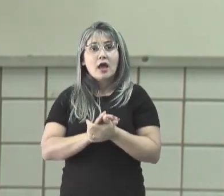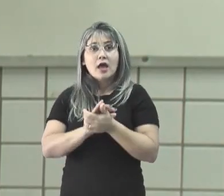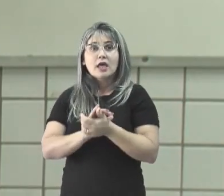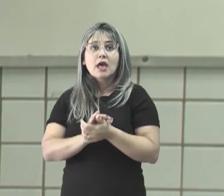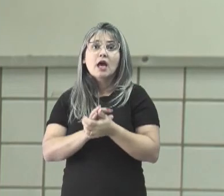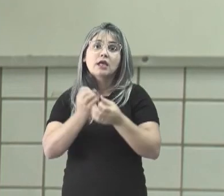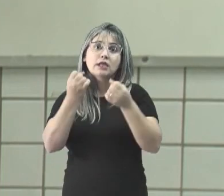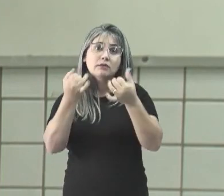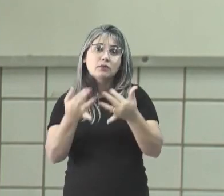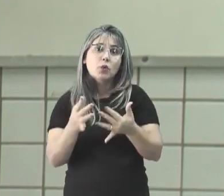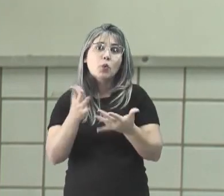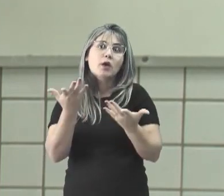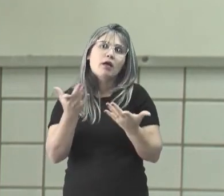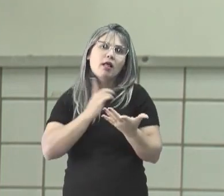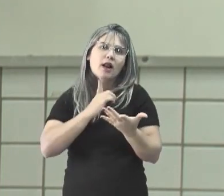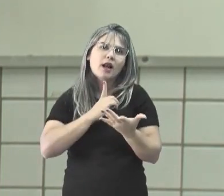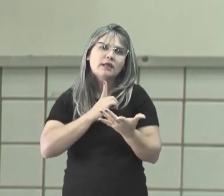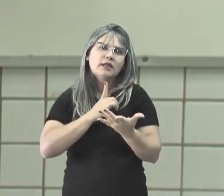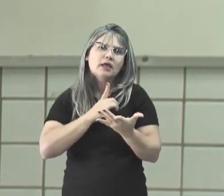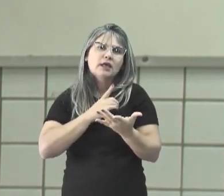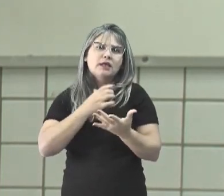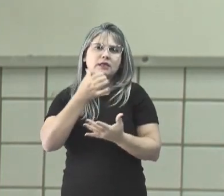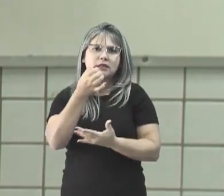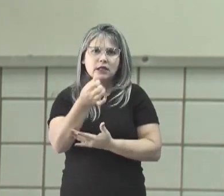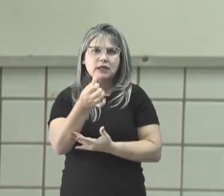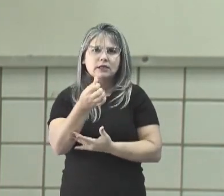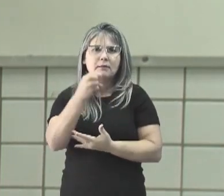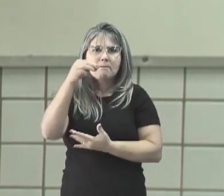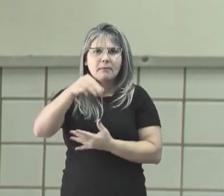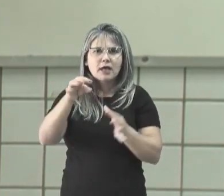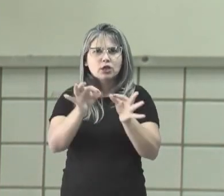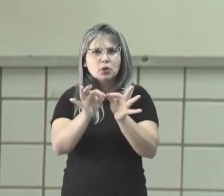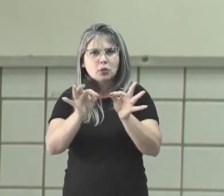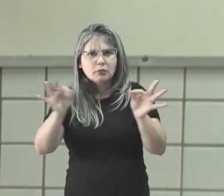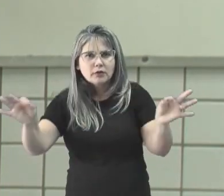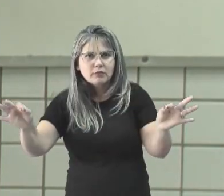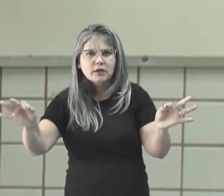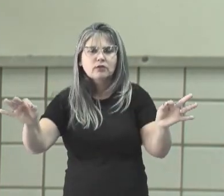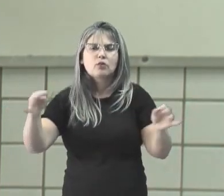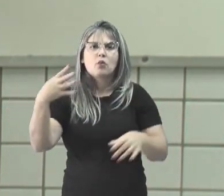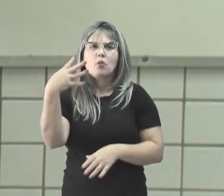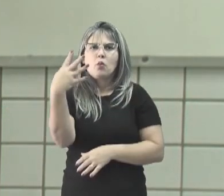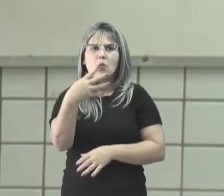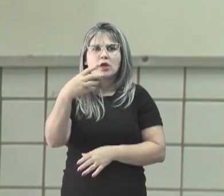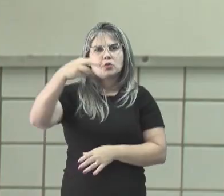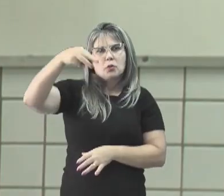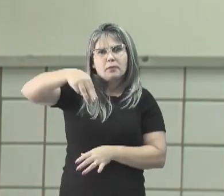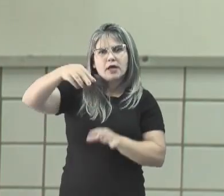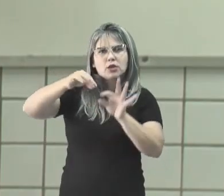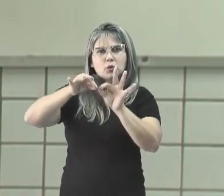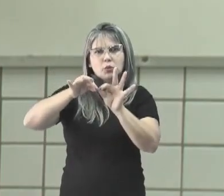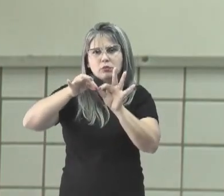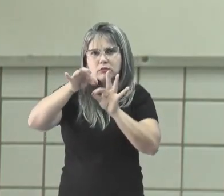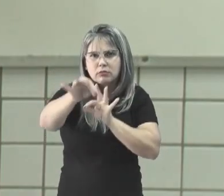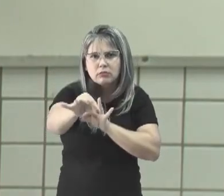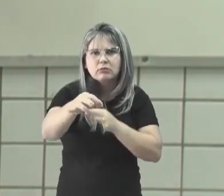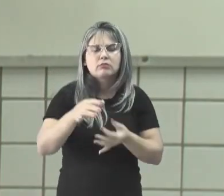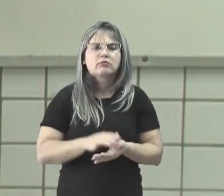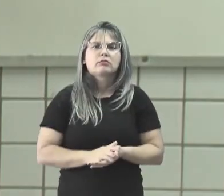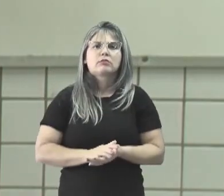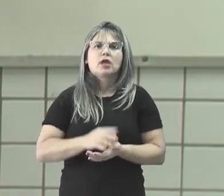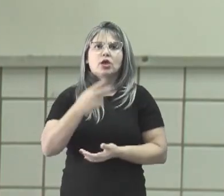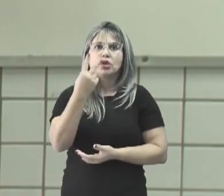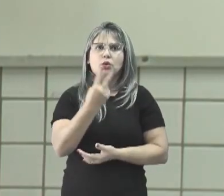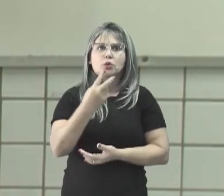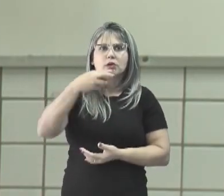dimensões, disse que ela tem, ó, 6 metros de comprimento, 4 metros de largura e 2 metros